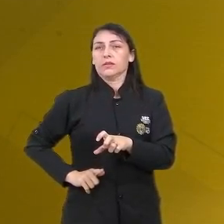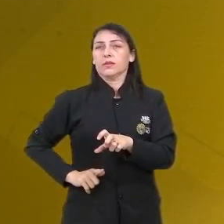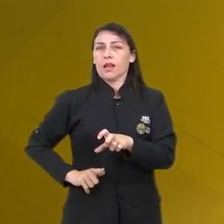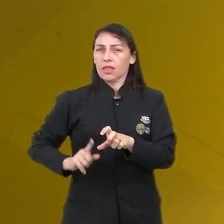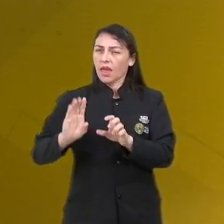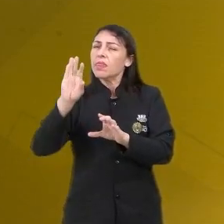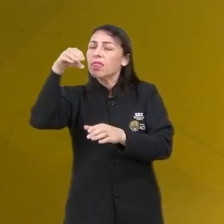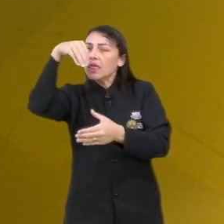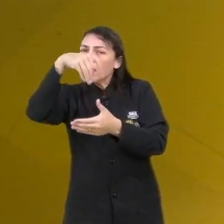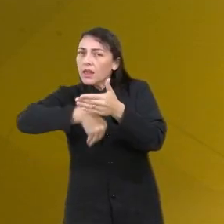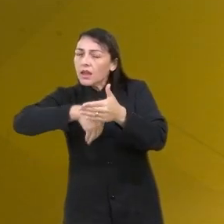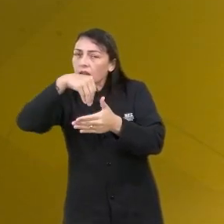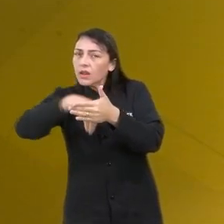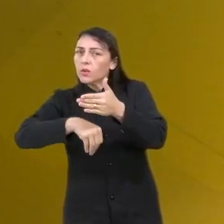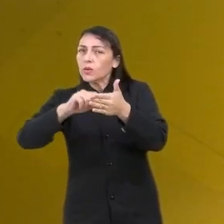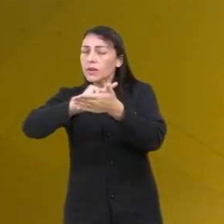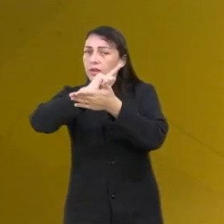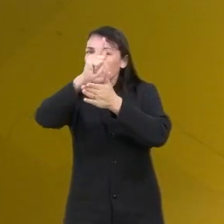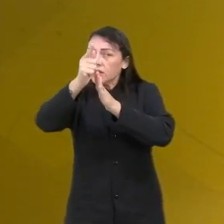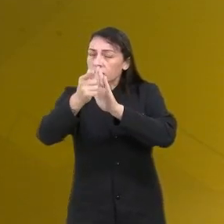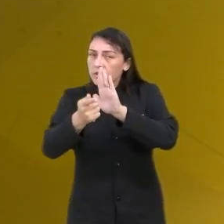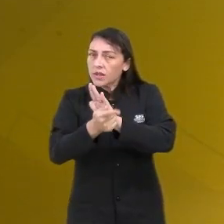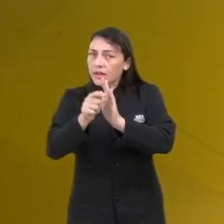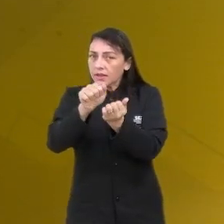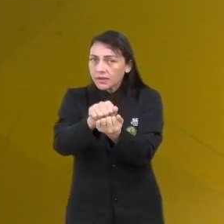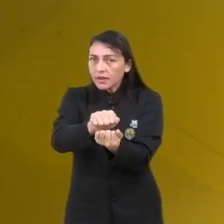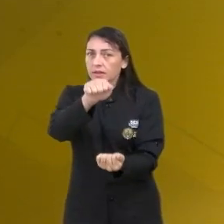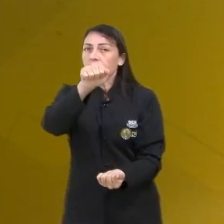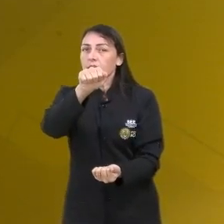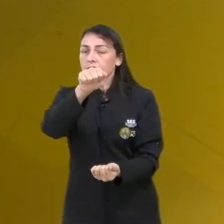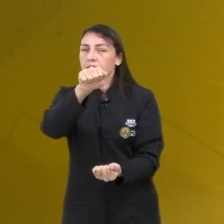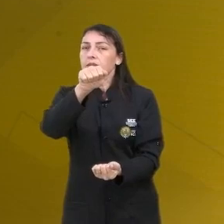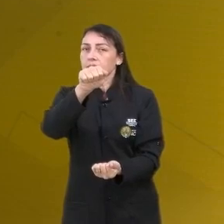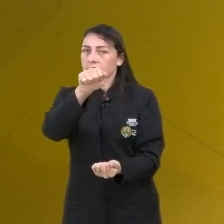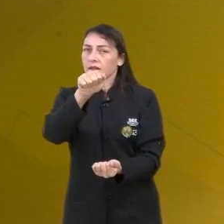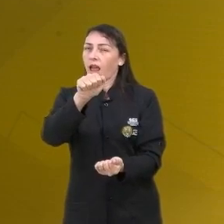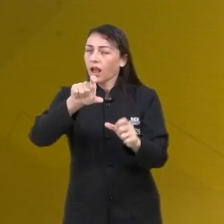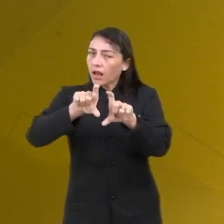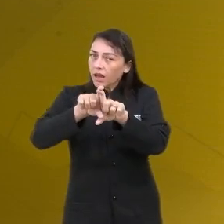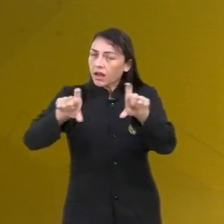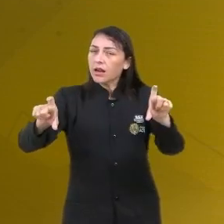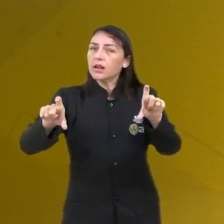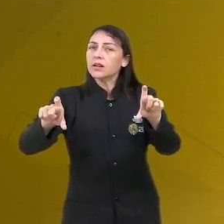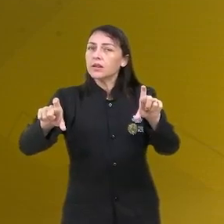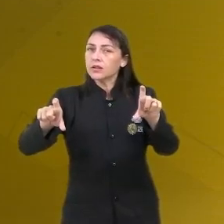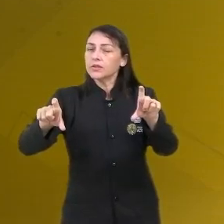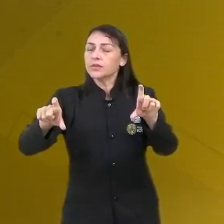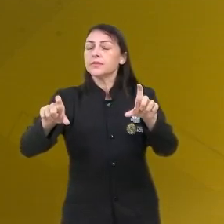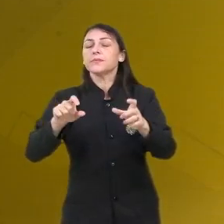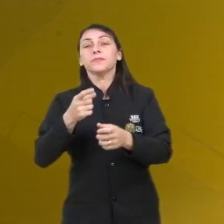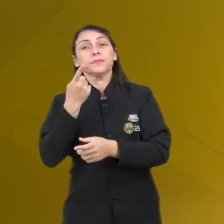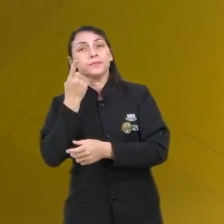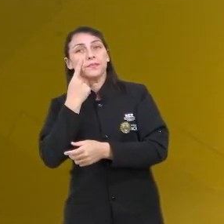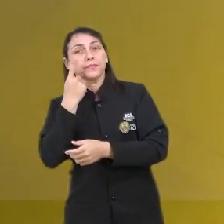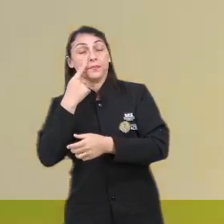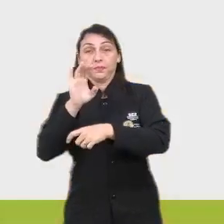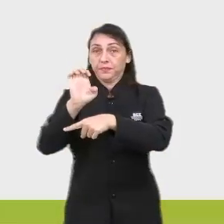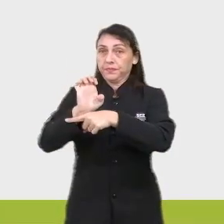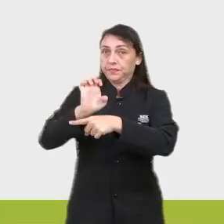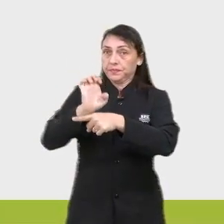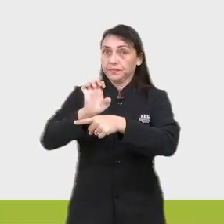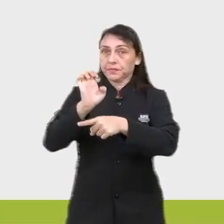destaque dentro desse gênero, dentro desse cartaz? Estão num destaque grande? Vamos analisar aí a questão de letra